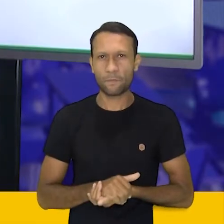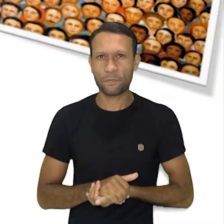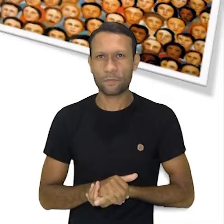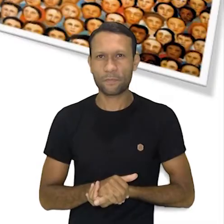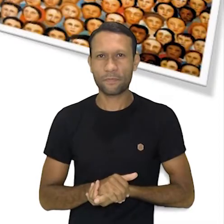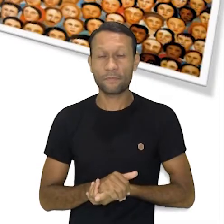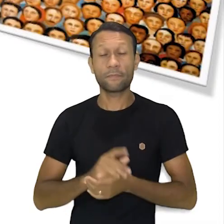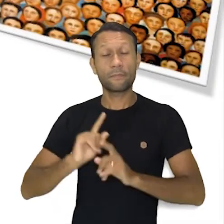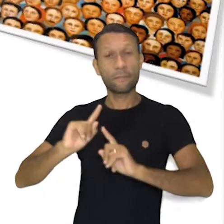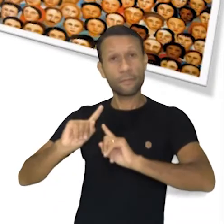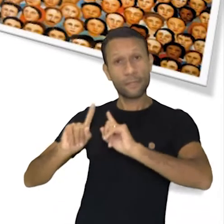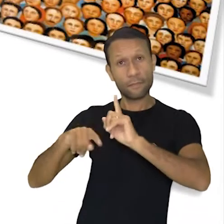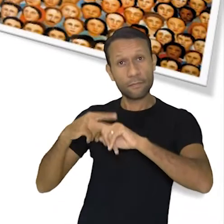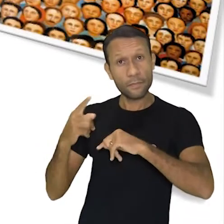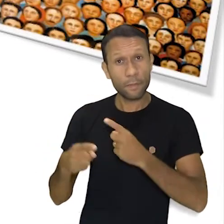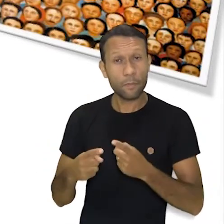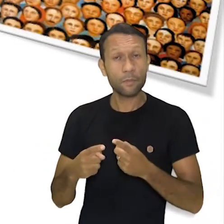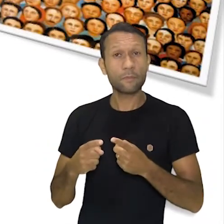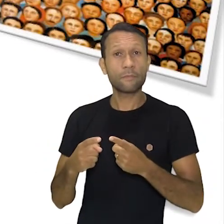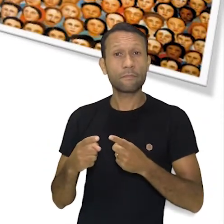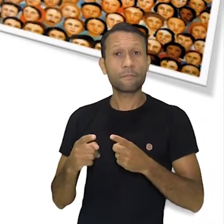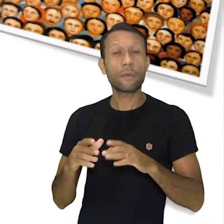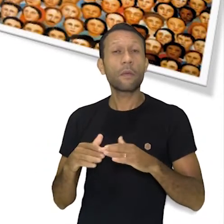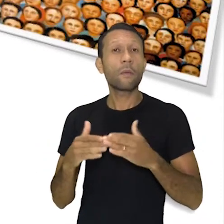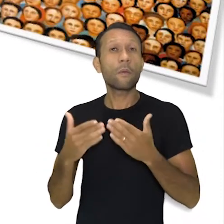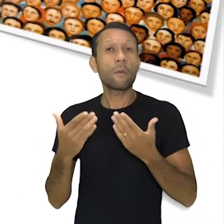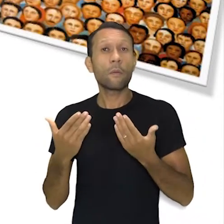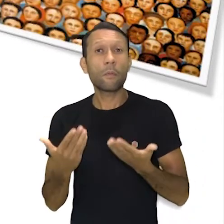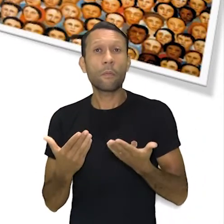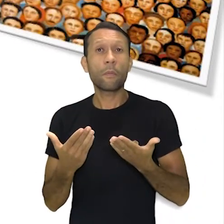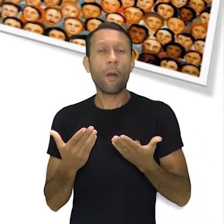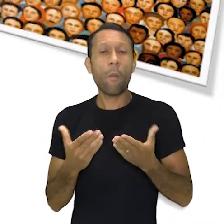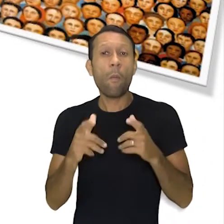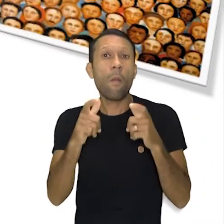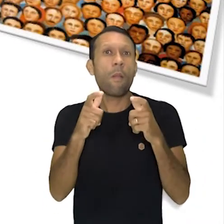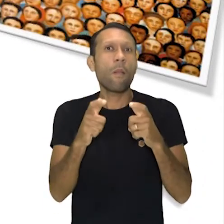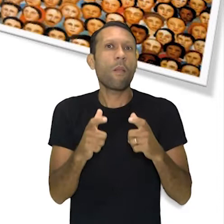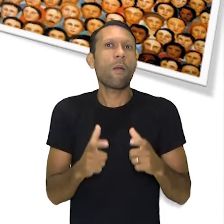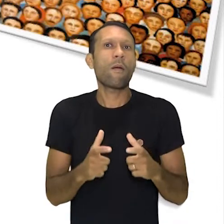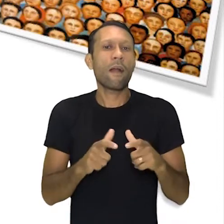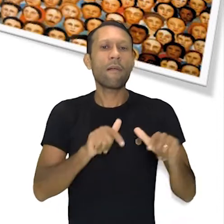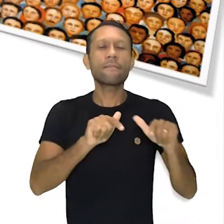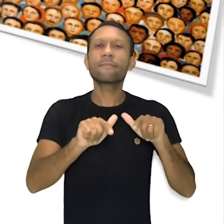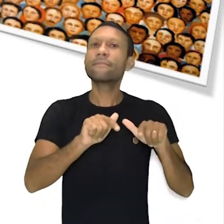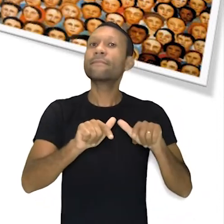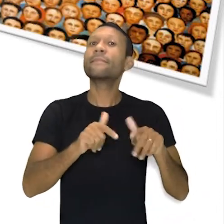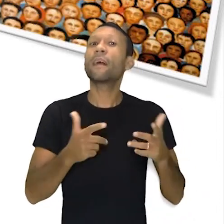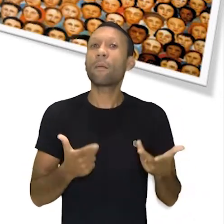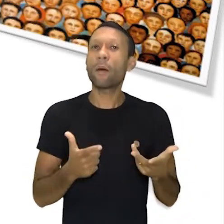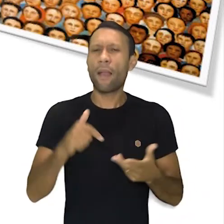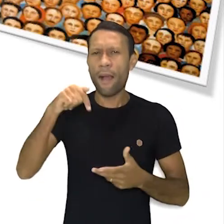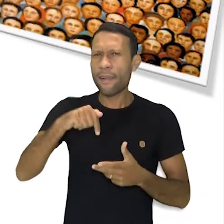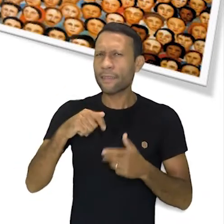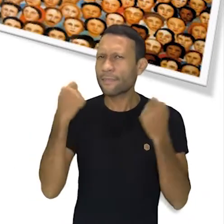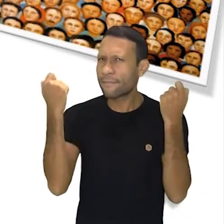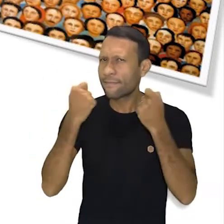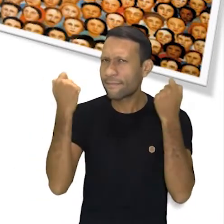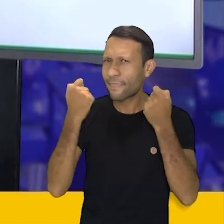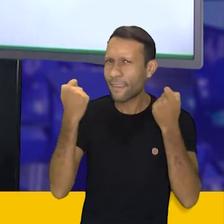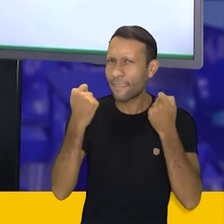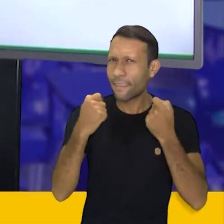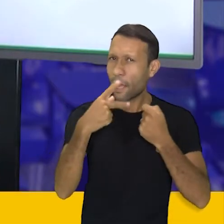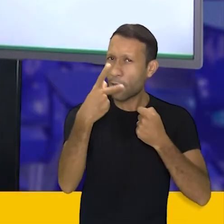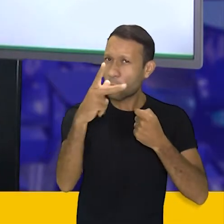trabalho? Depois, quais são os principais postos de trabalho? Olha que coisa boa, aqui em